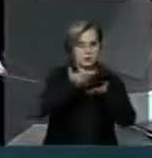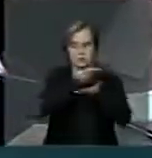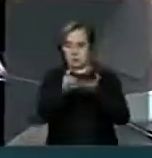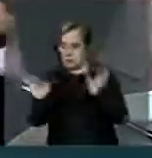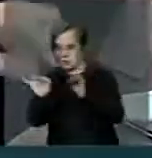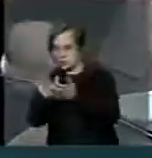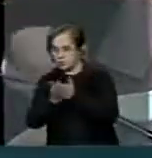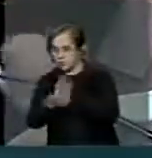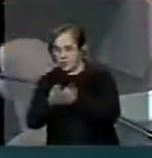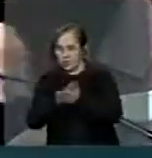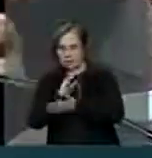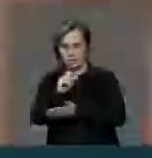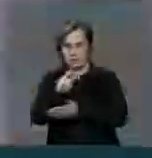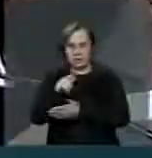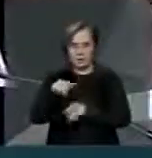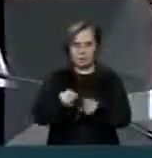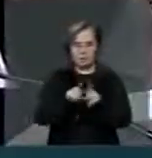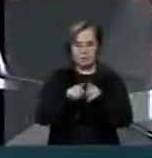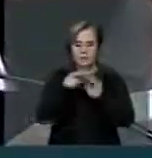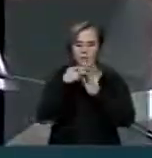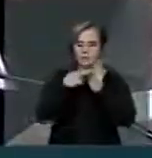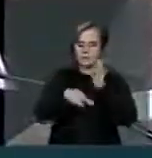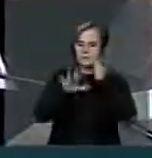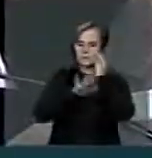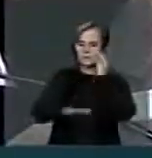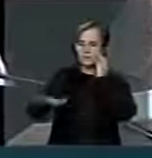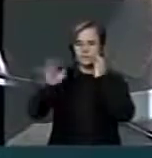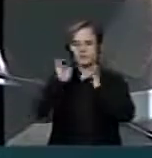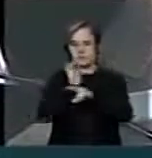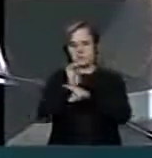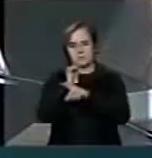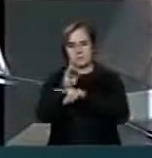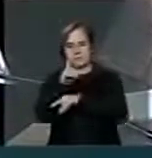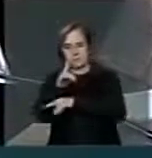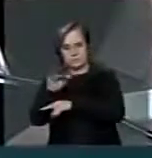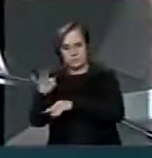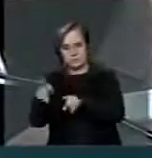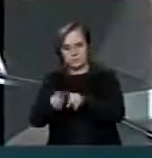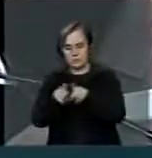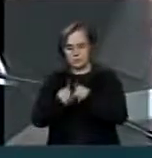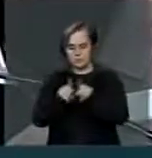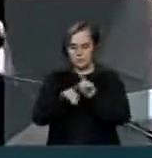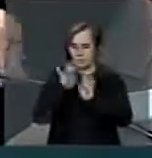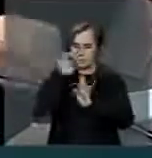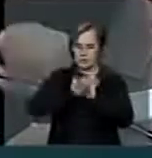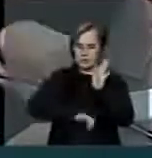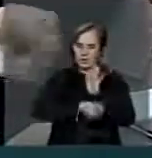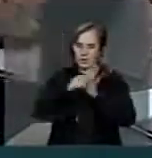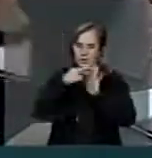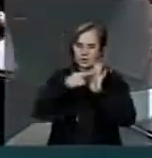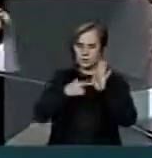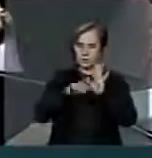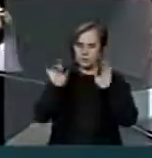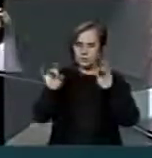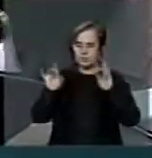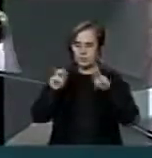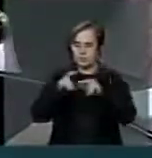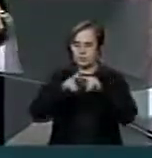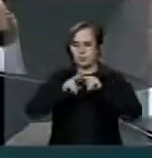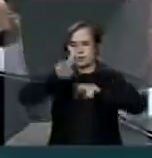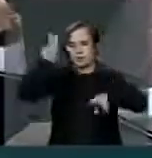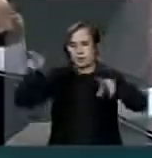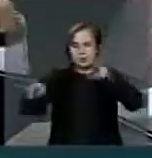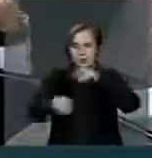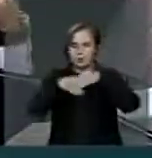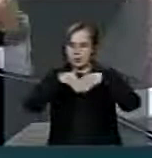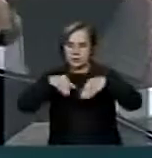definido no caput, normas de caráter geral incumbidas dos Estados e Distrito Federal, detalhamento por meio de edição de normas de caráter específico, em razão de suas peculiaridades